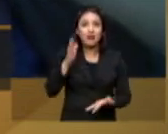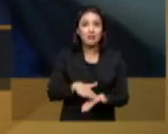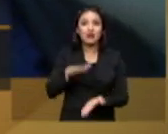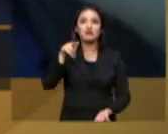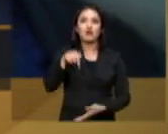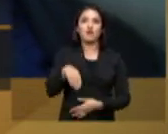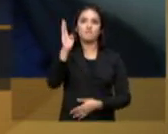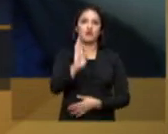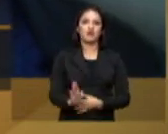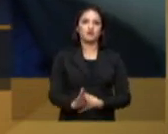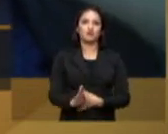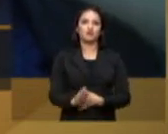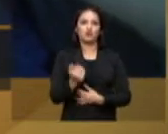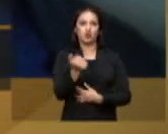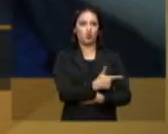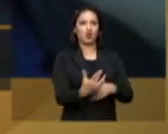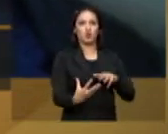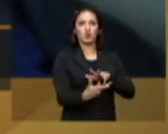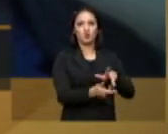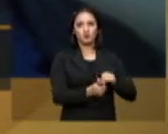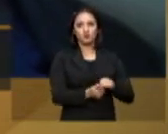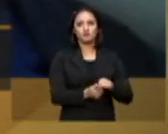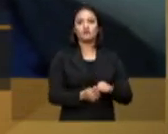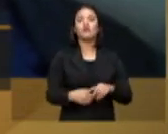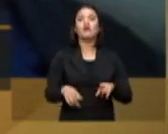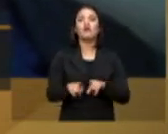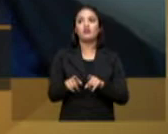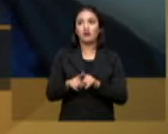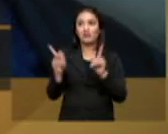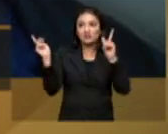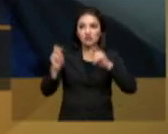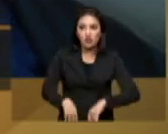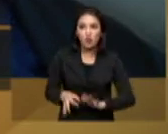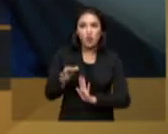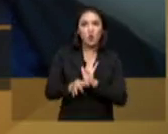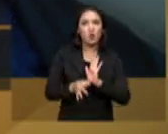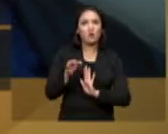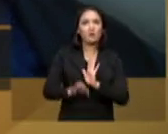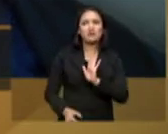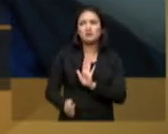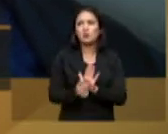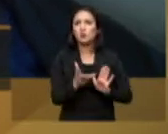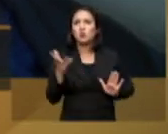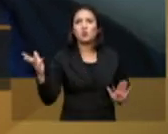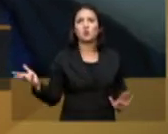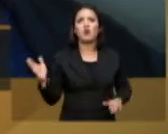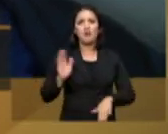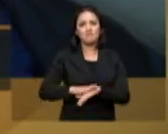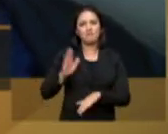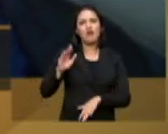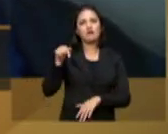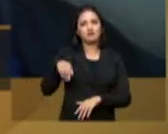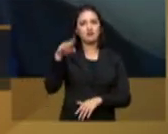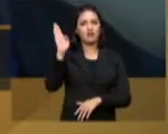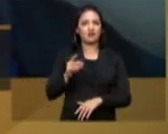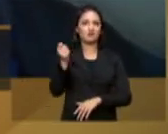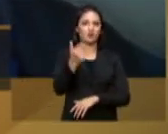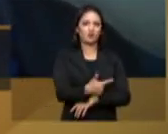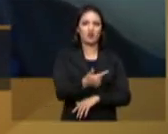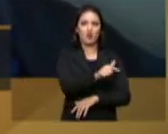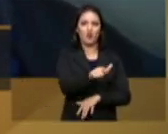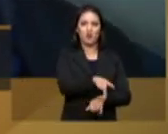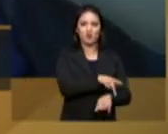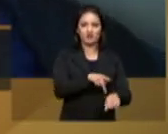mais amplitude de competências como a brasileira. E aqui o fato de haver divergências não quer